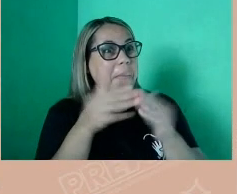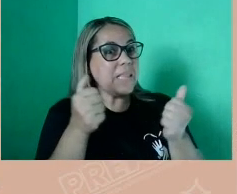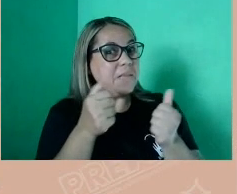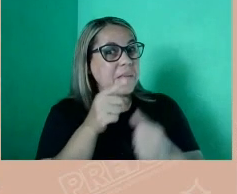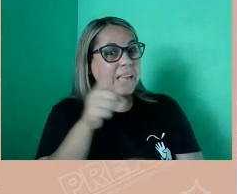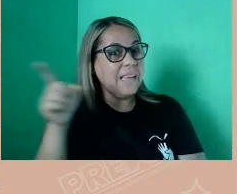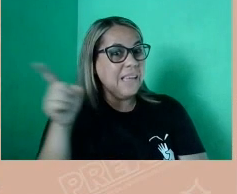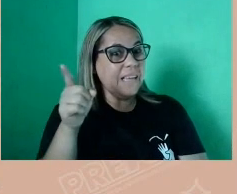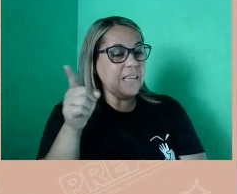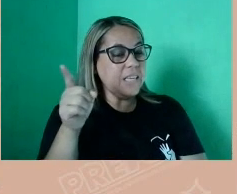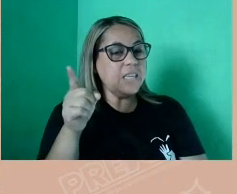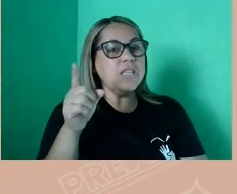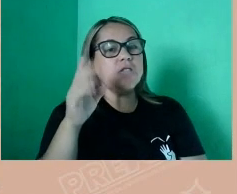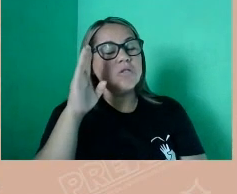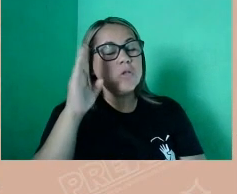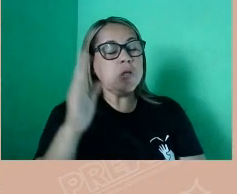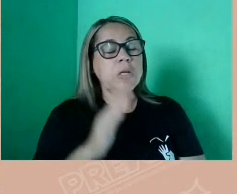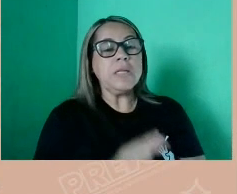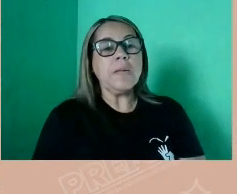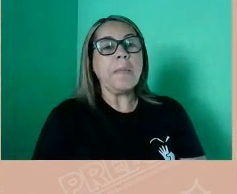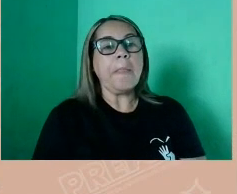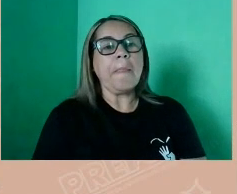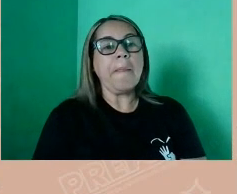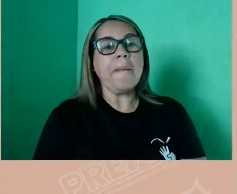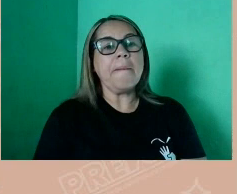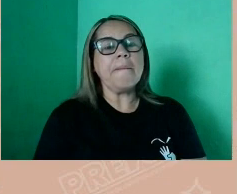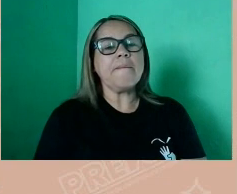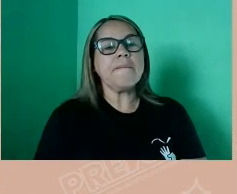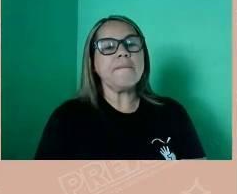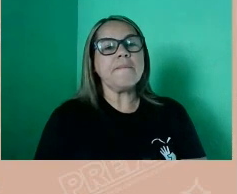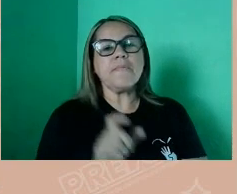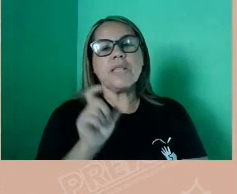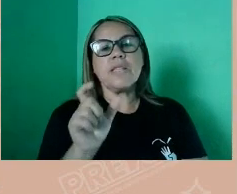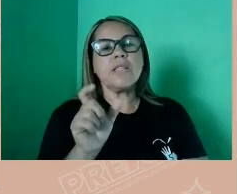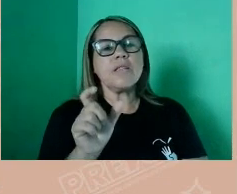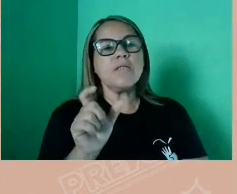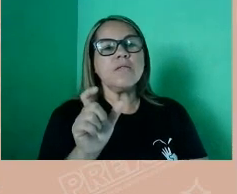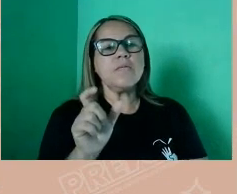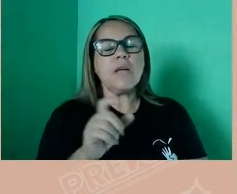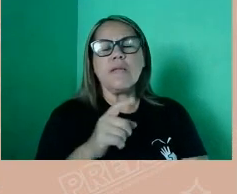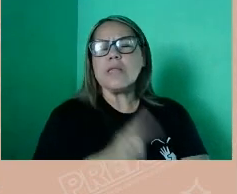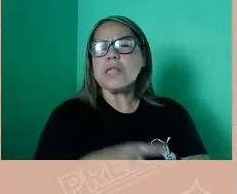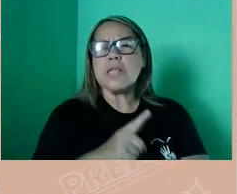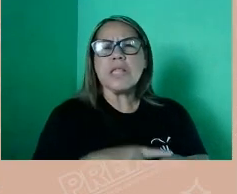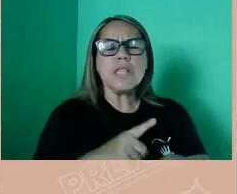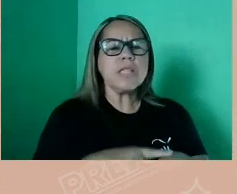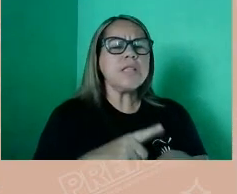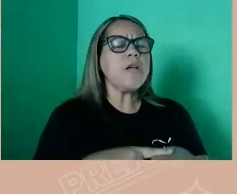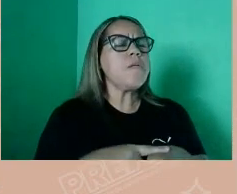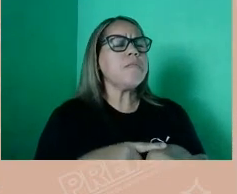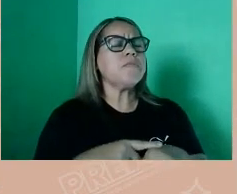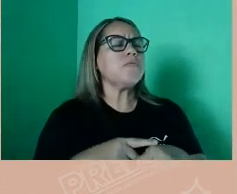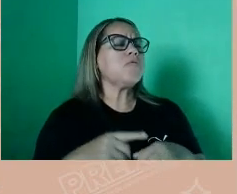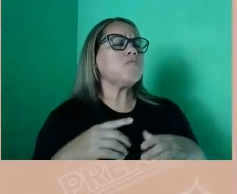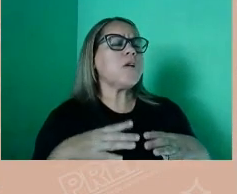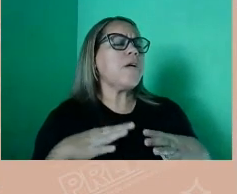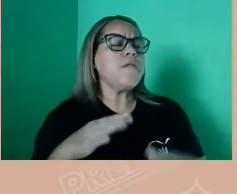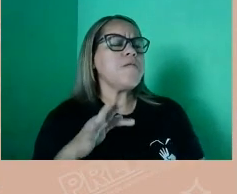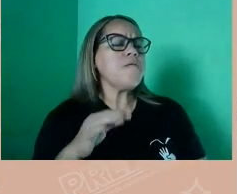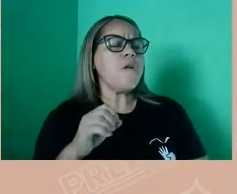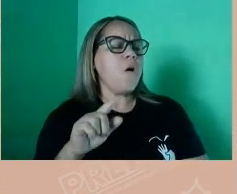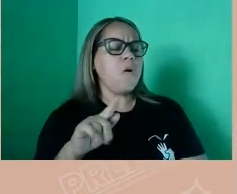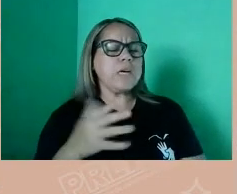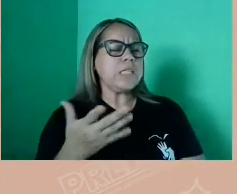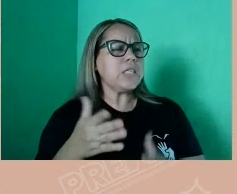time off é uma expressão interessante time off é um time fora é um tempo de folga tá então a gente